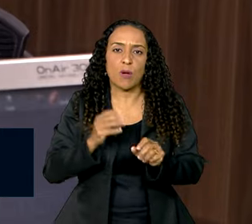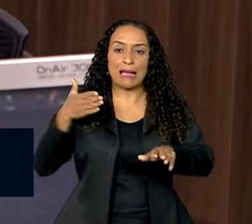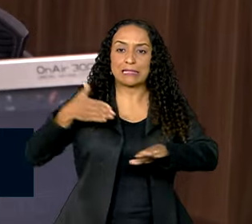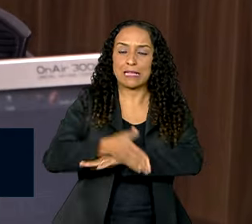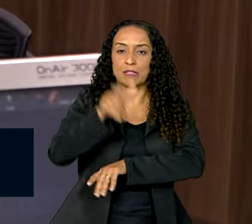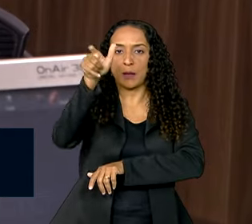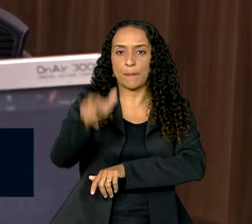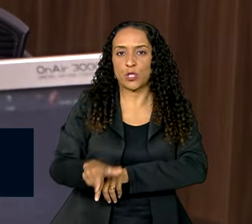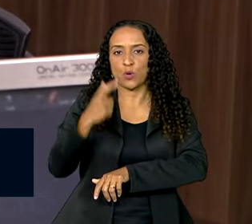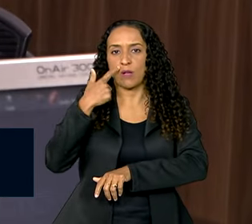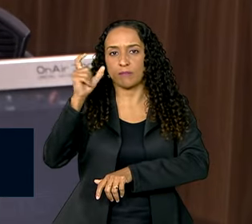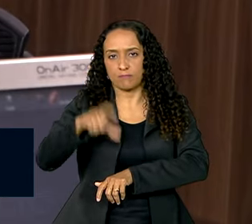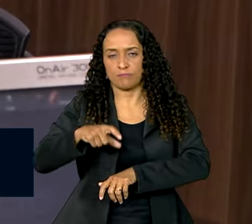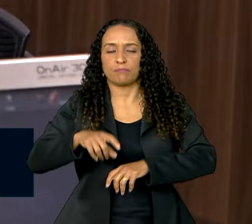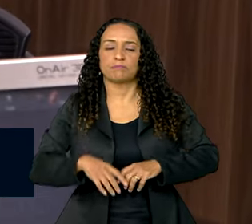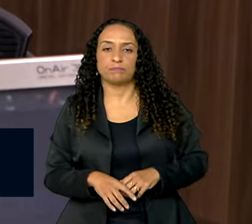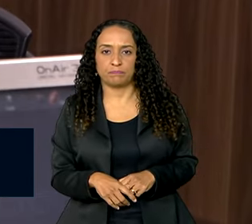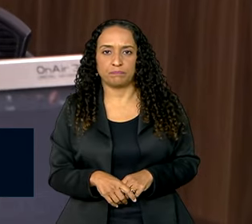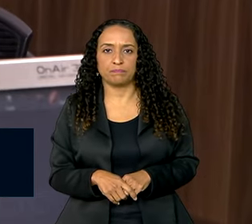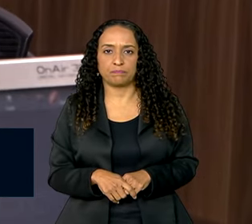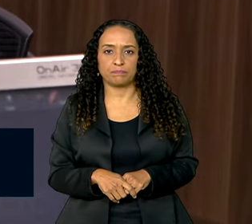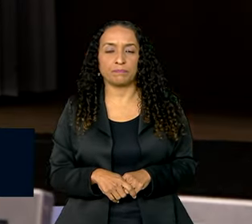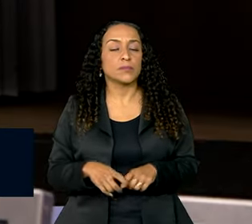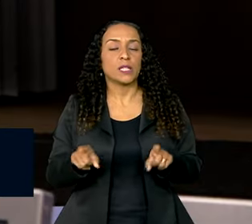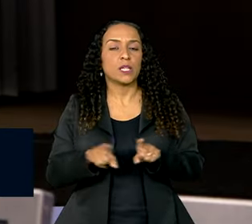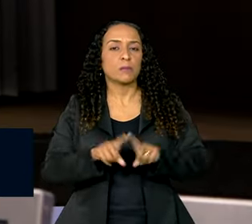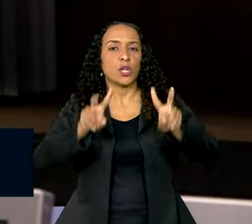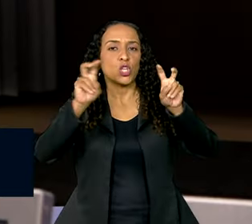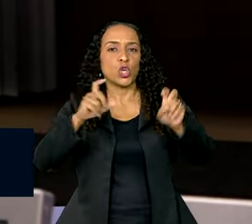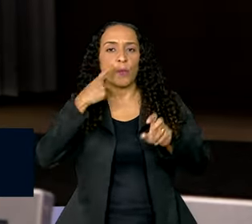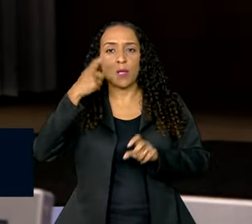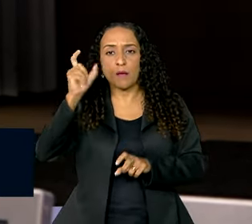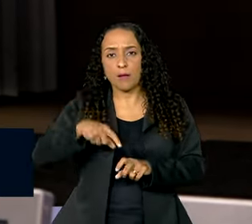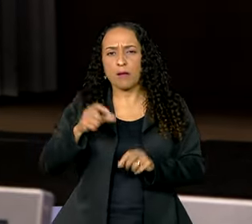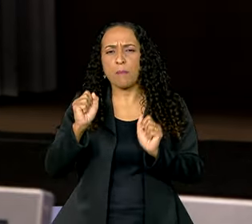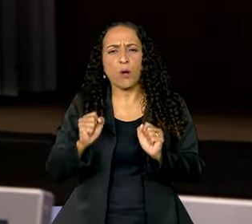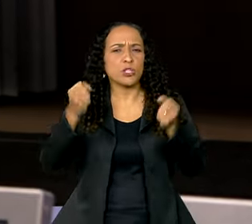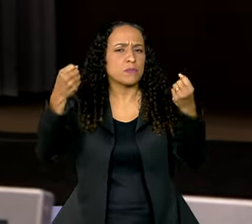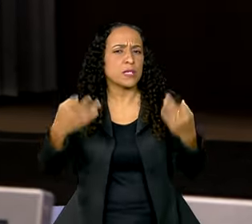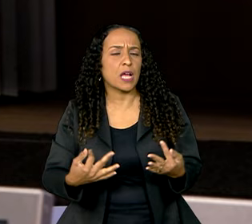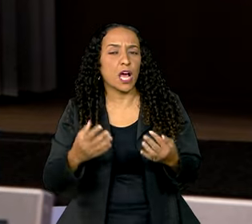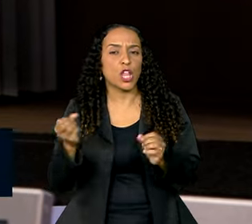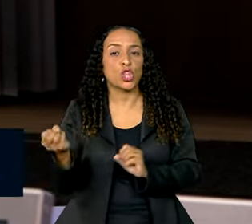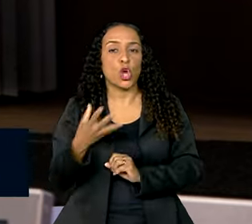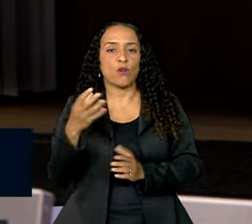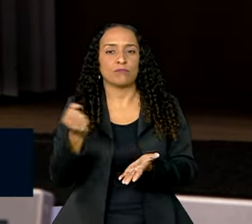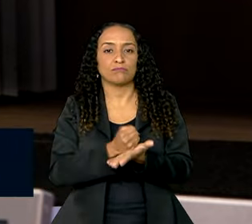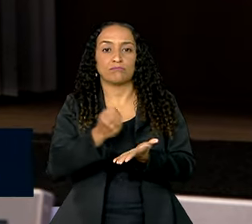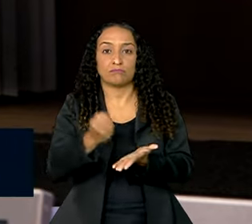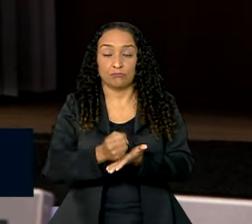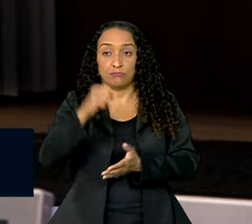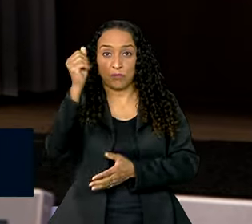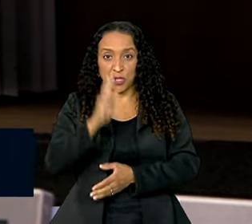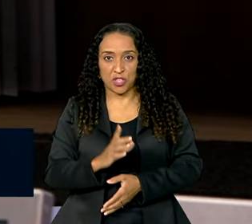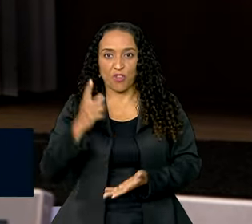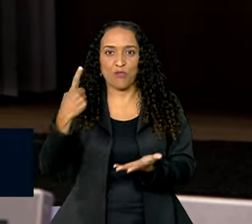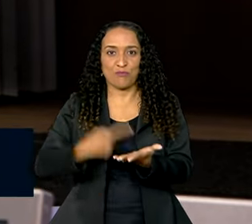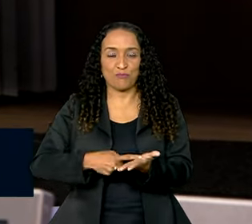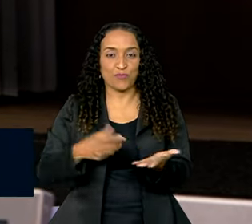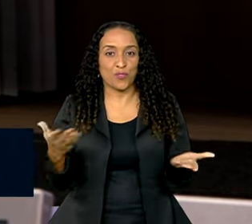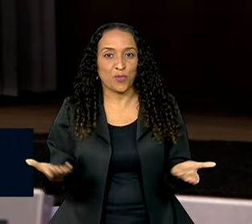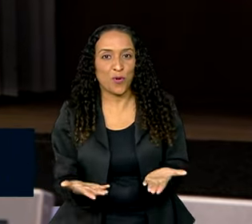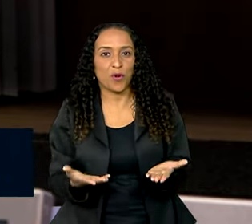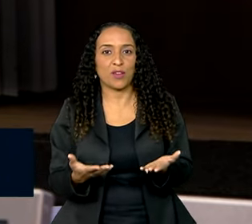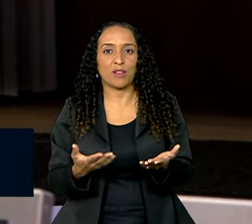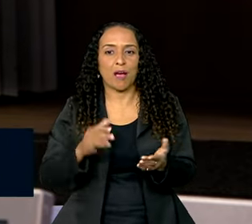acesso do cidadão à Carteira Nacional de Habilitação. Ainda sobre habilitação, o senhor poderia falar sobre os novos acordos que o Brasil firmou esse ano